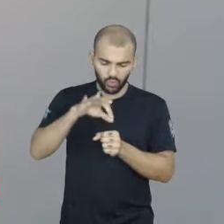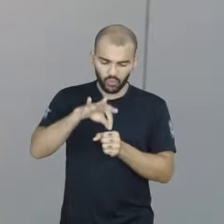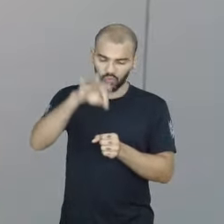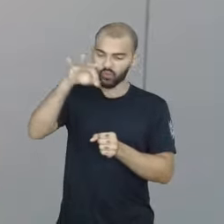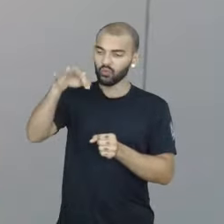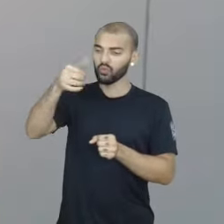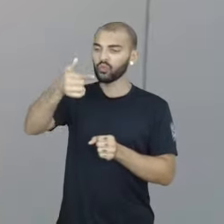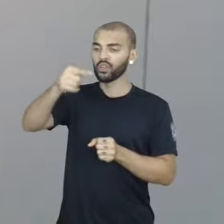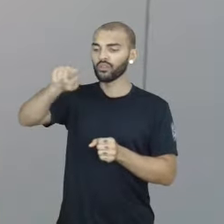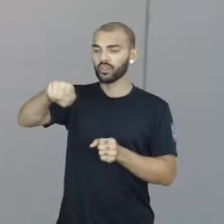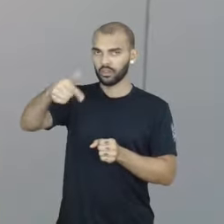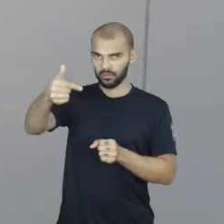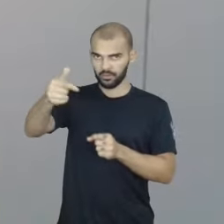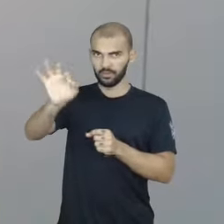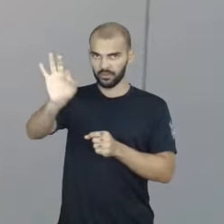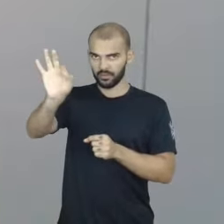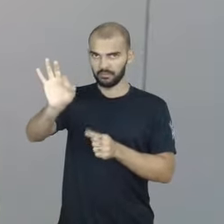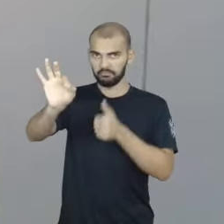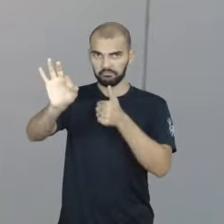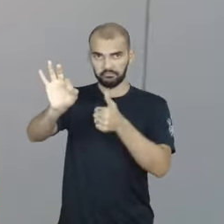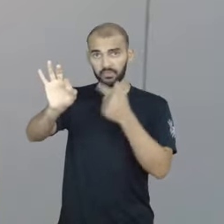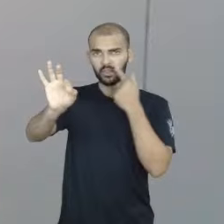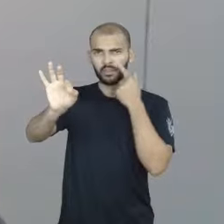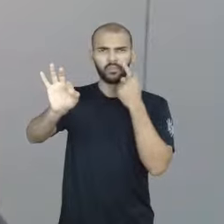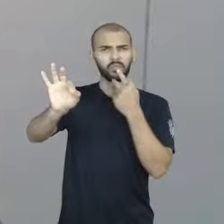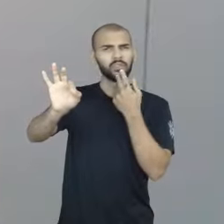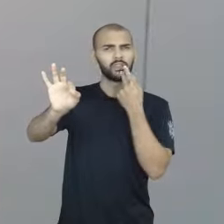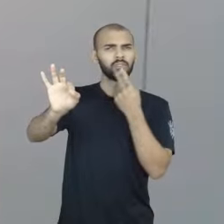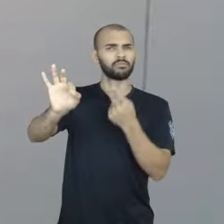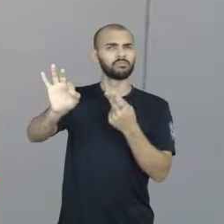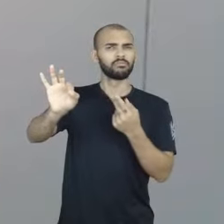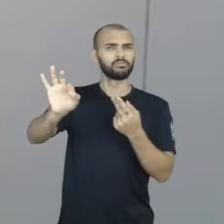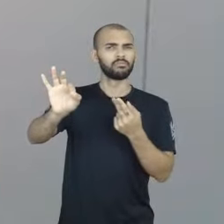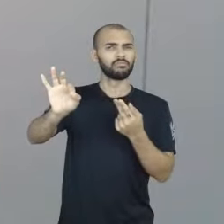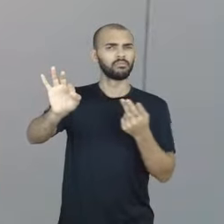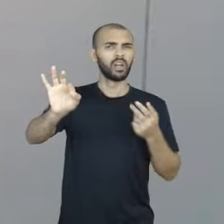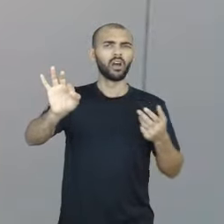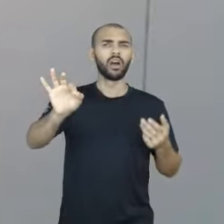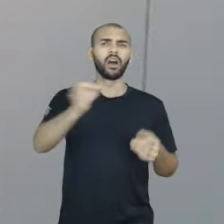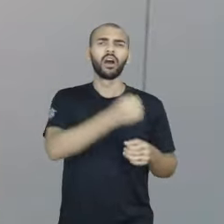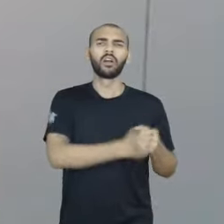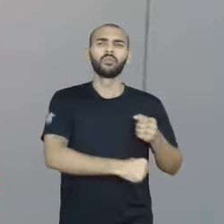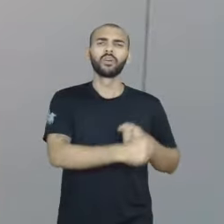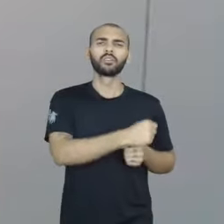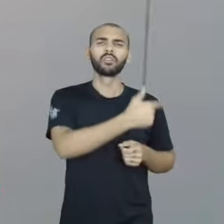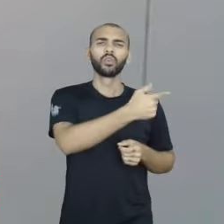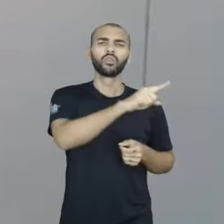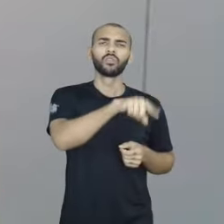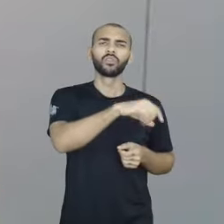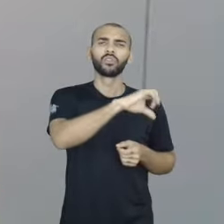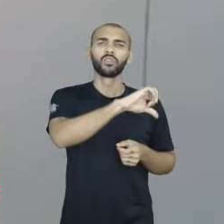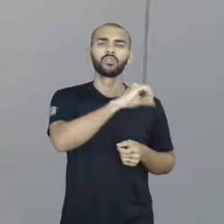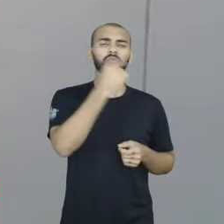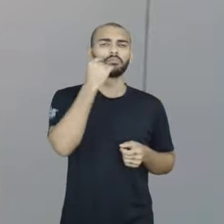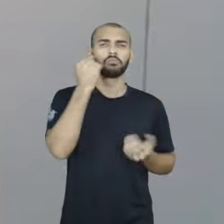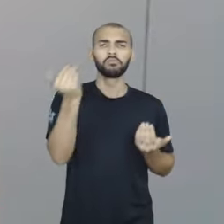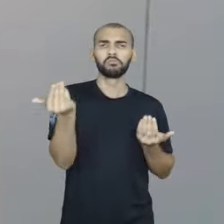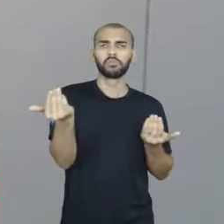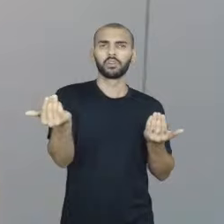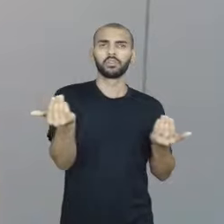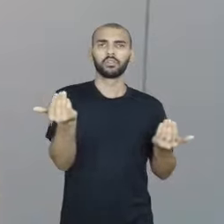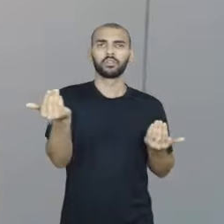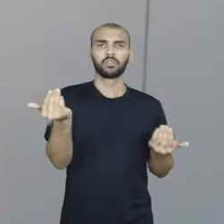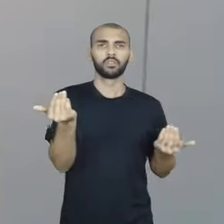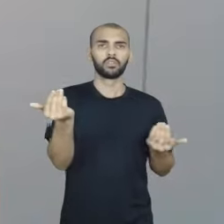como a gente está prevendo. Alguém pode falar, mas é menor que os 2,9% do ano passado. Sim, mas os 2,9% do ano passado foi